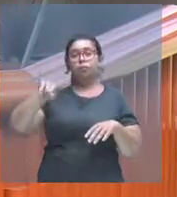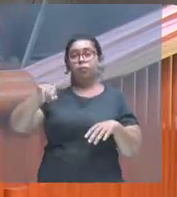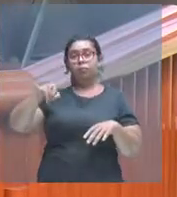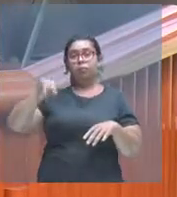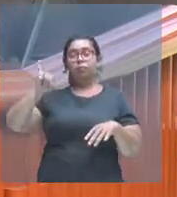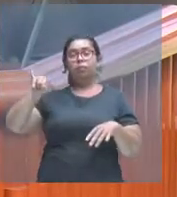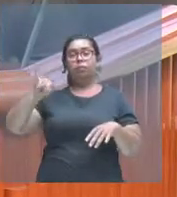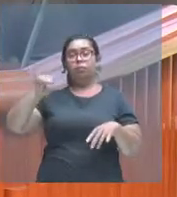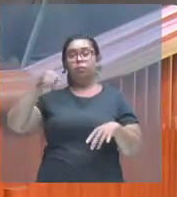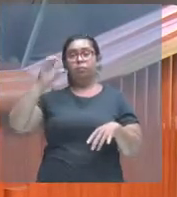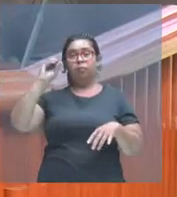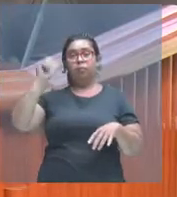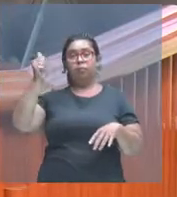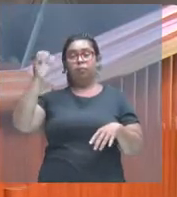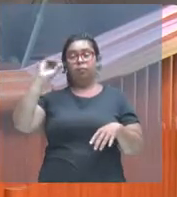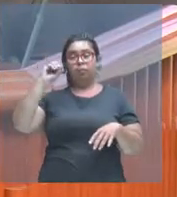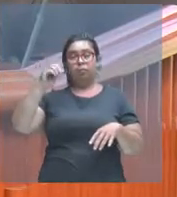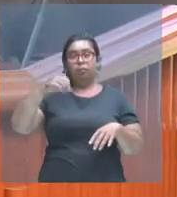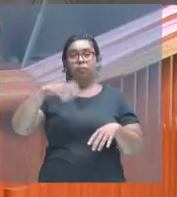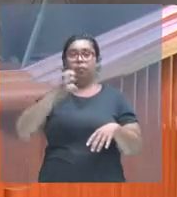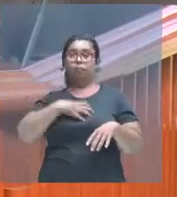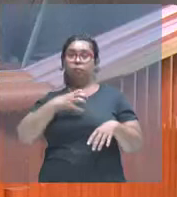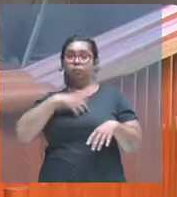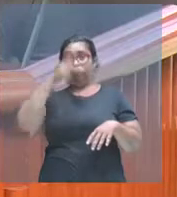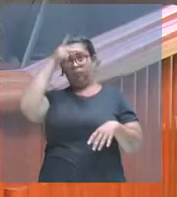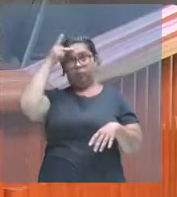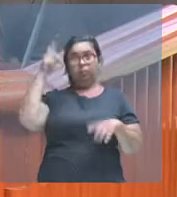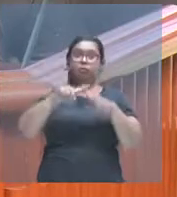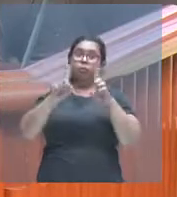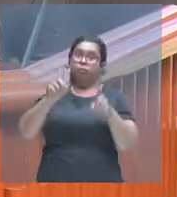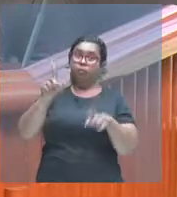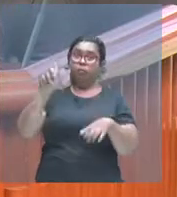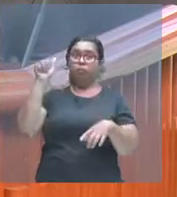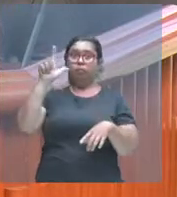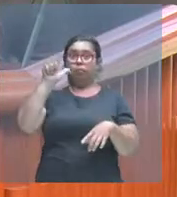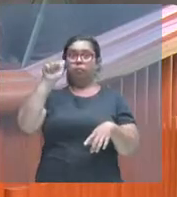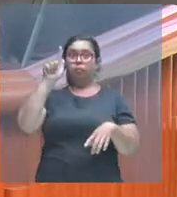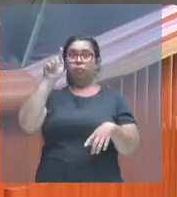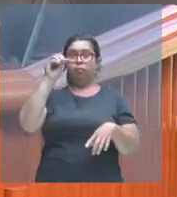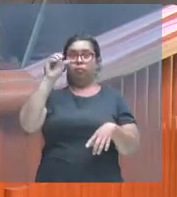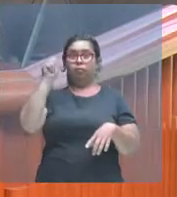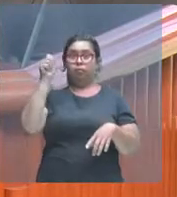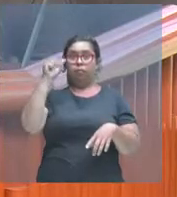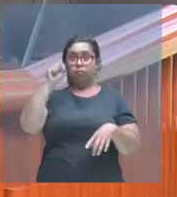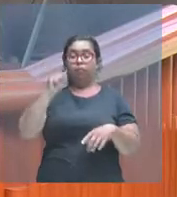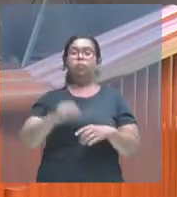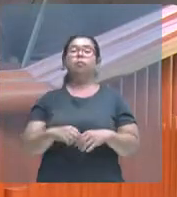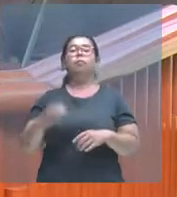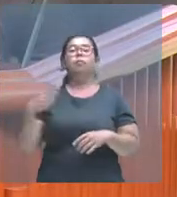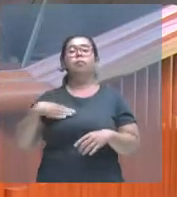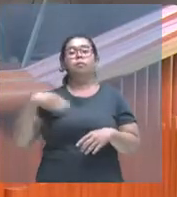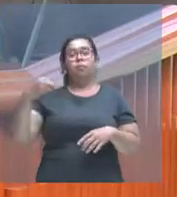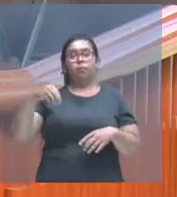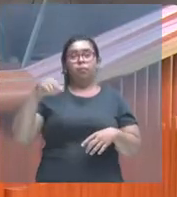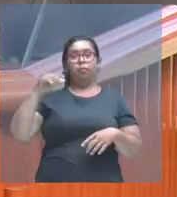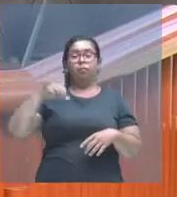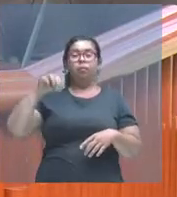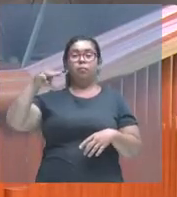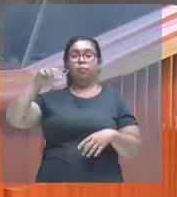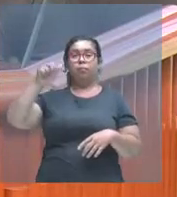alagoano, filho de Maria José Sandes Feitosa, Antônio Bezerra Lima teve como